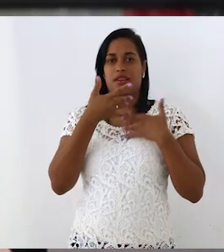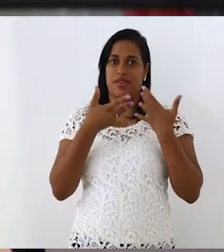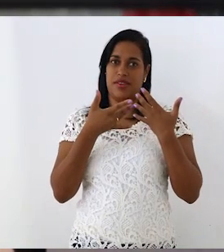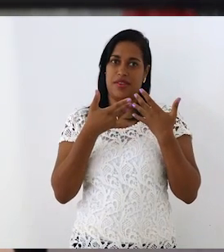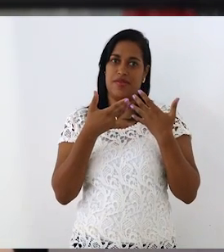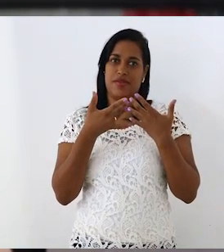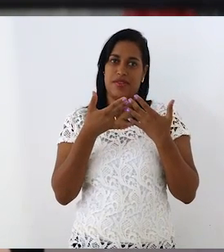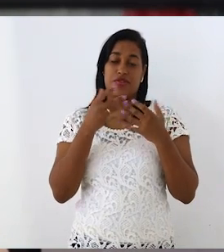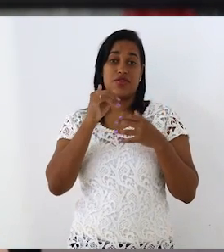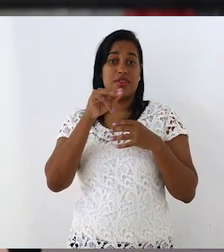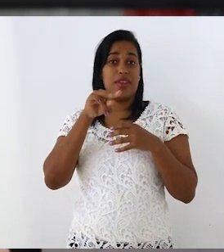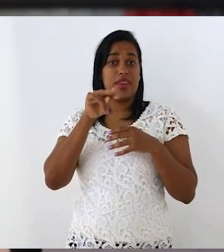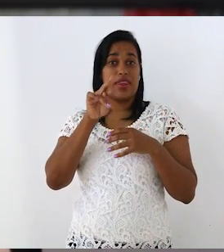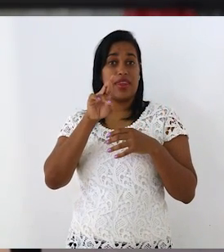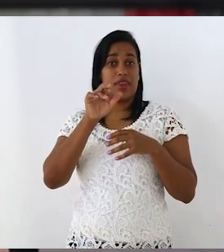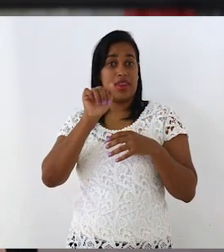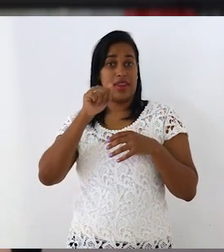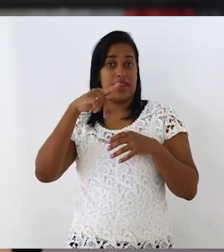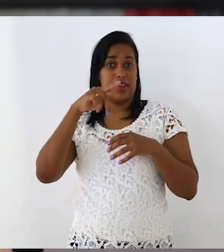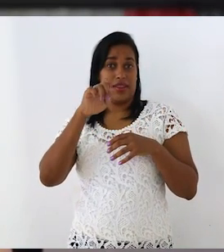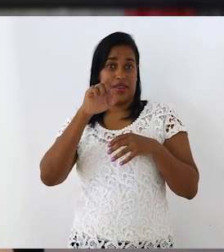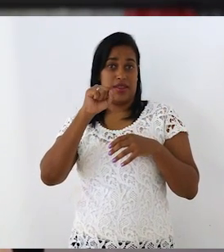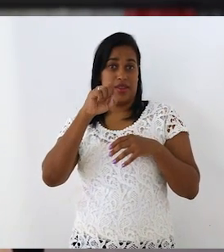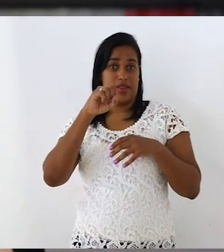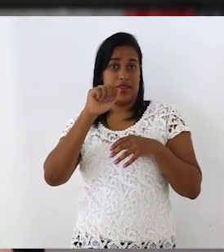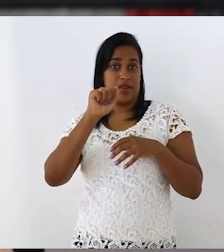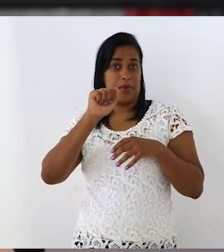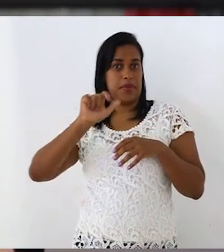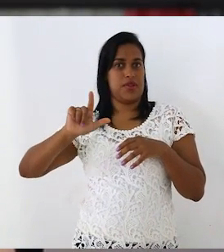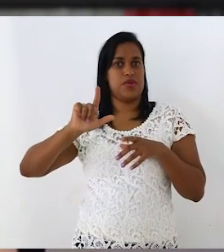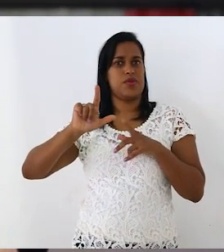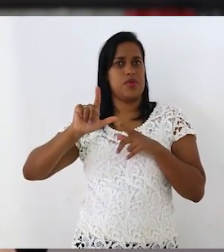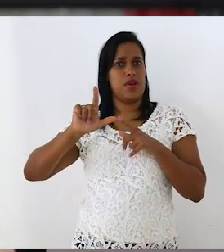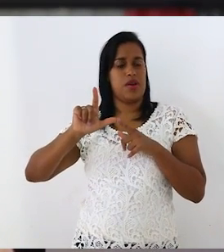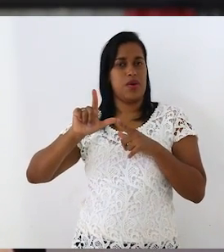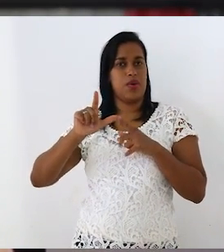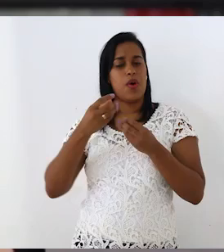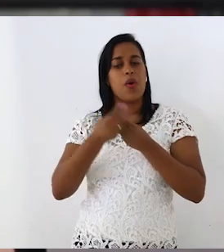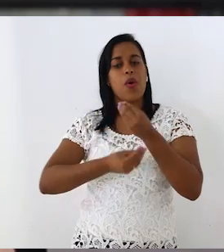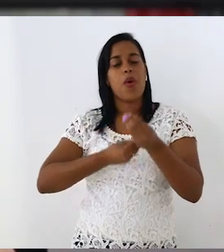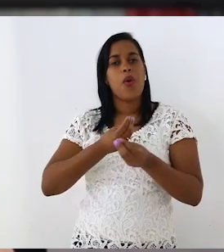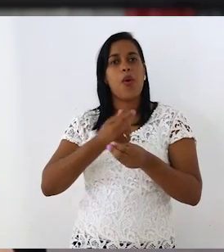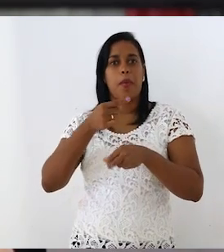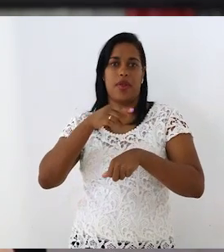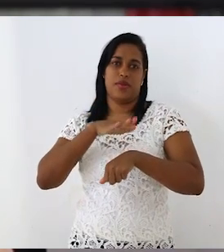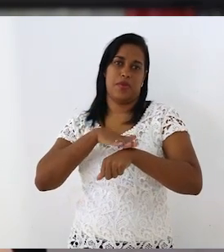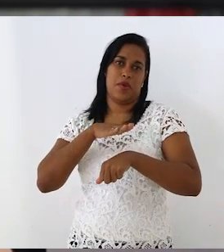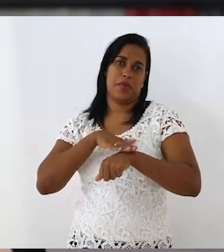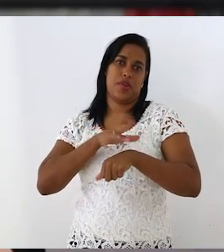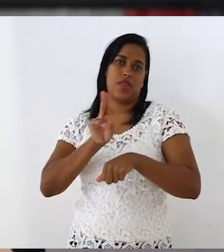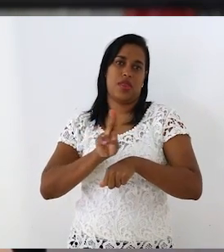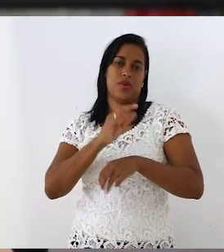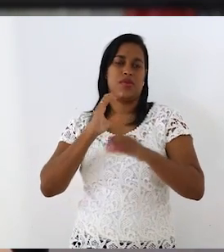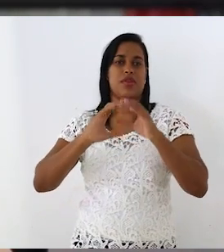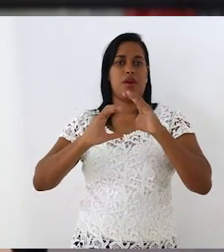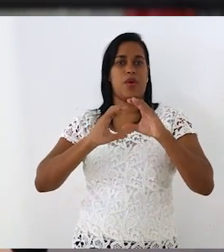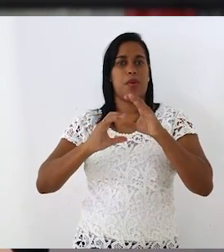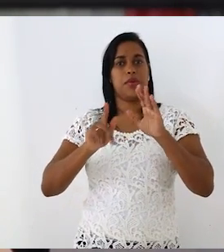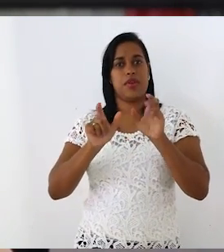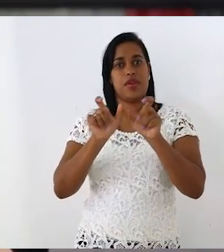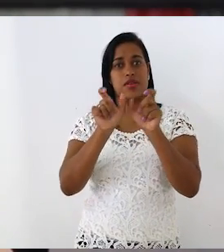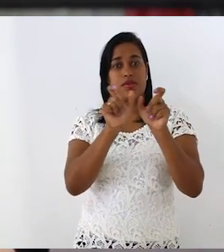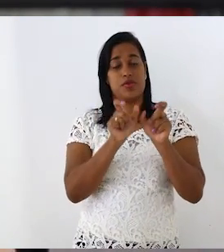do âmbito intrapessoal. Porque no que coube a ele, naquele breve momento de usar a comunicação com as